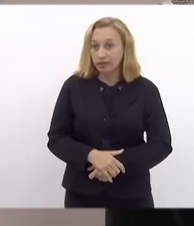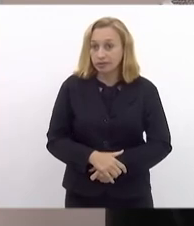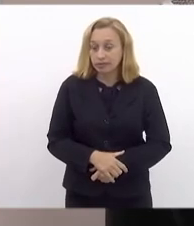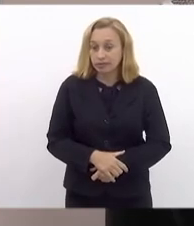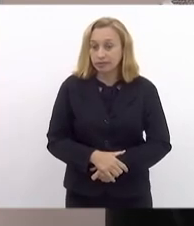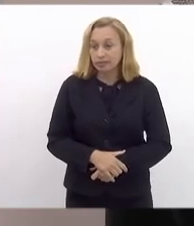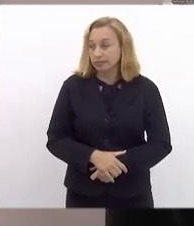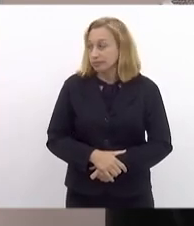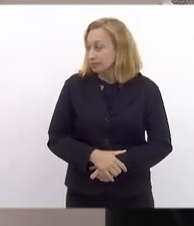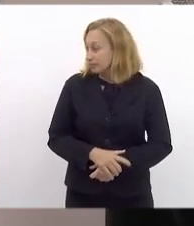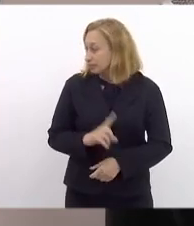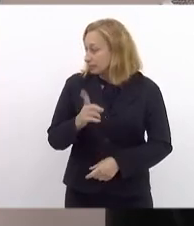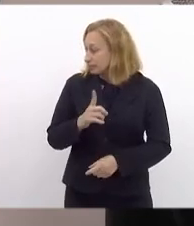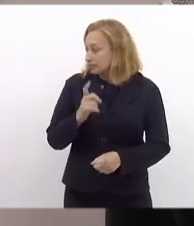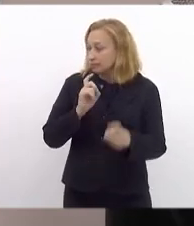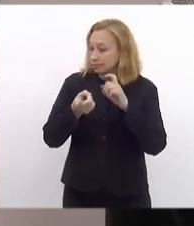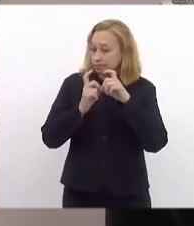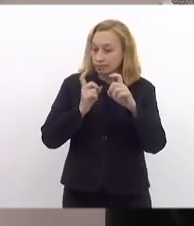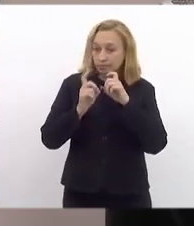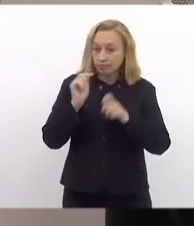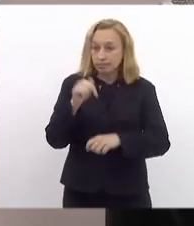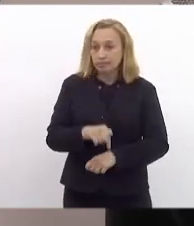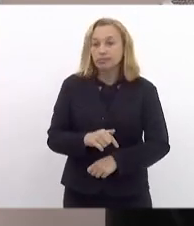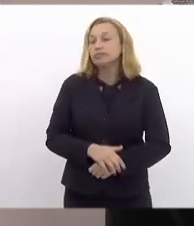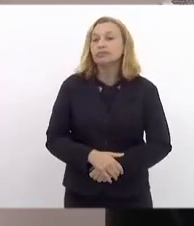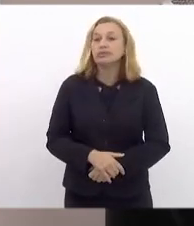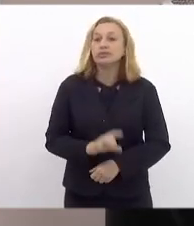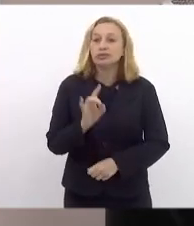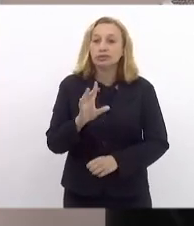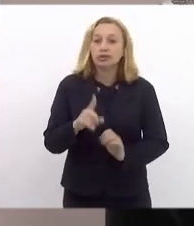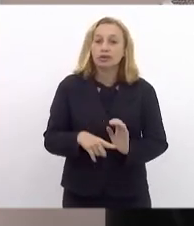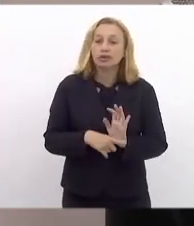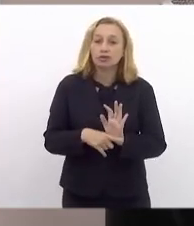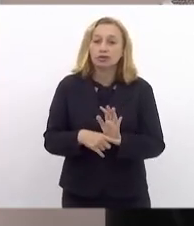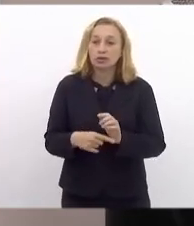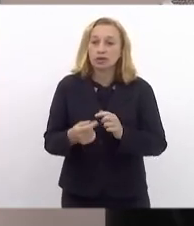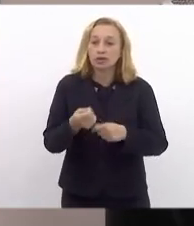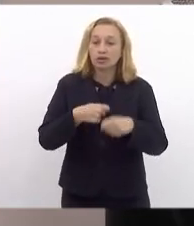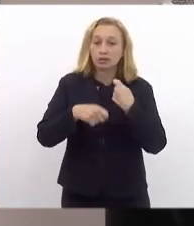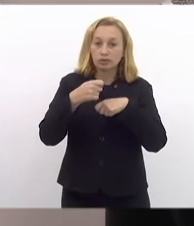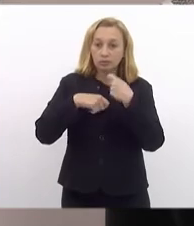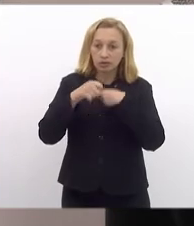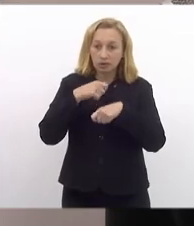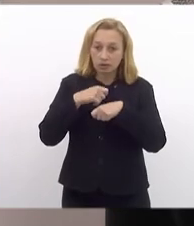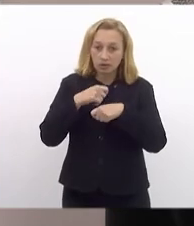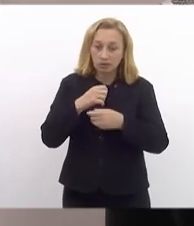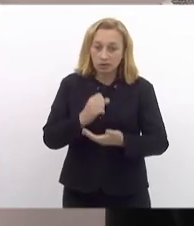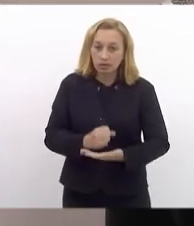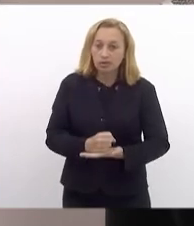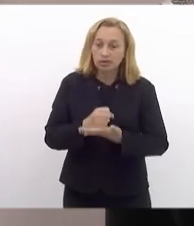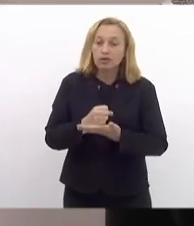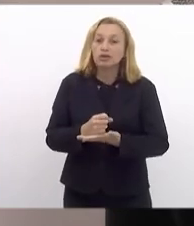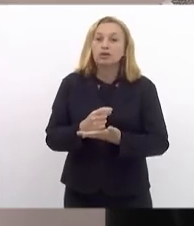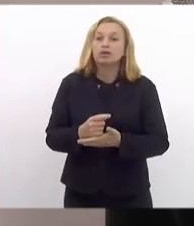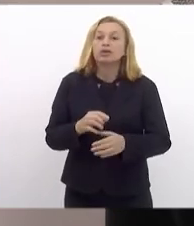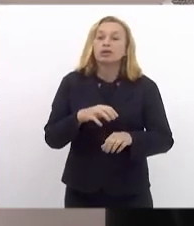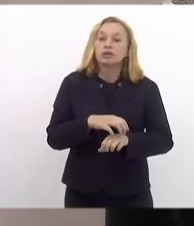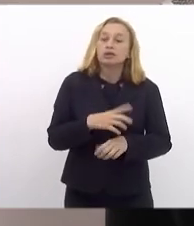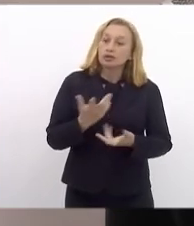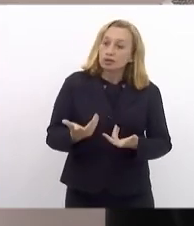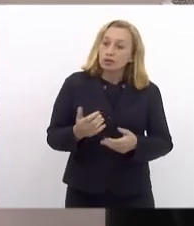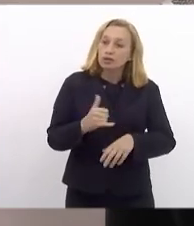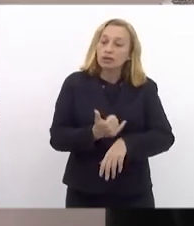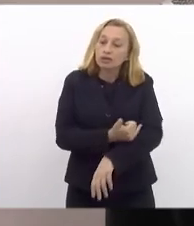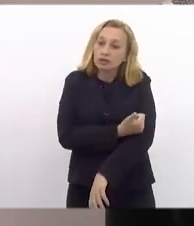nós não estamos discutindo aqui não sei recuperação Econômica a infraestrutura de transporte